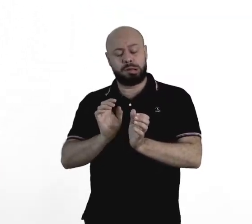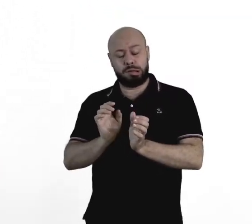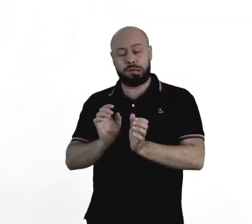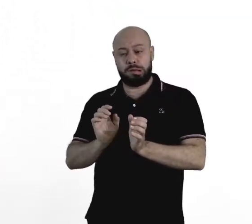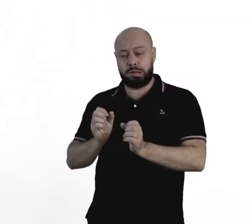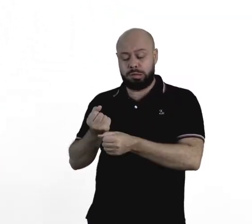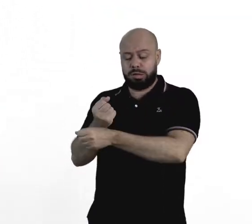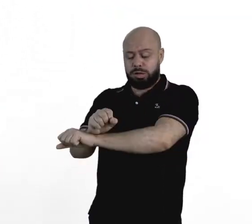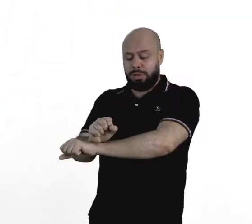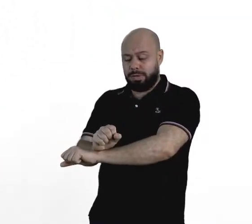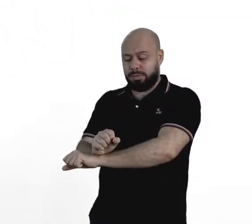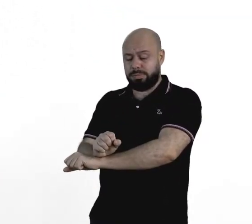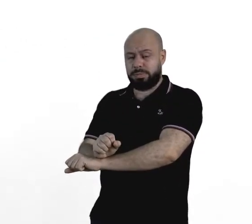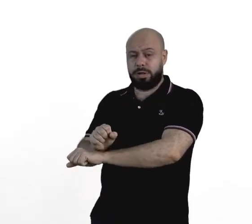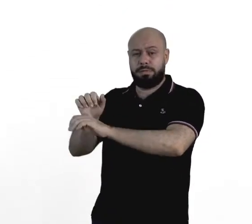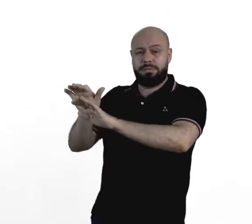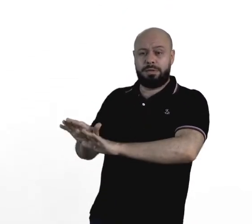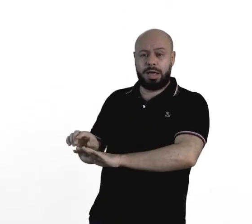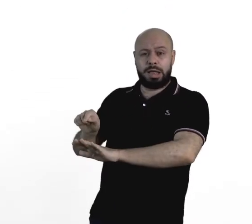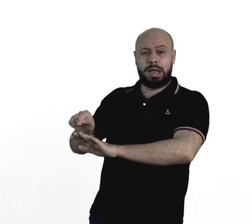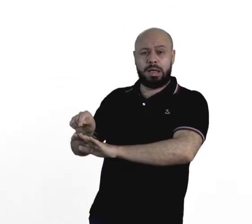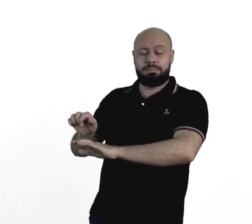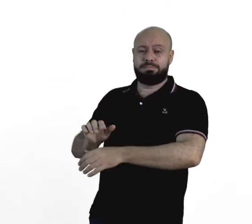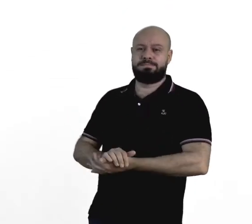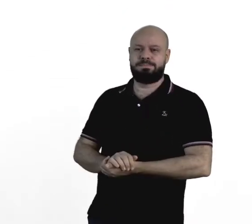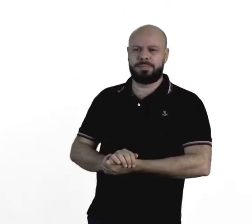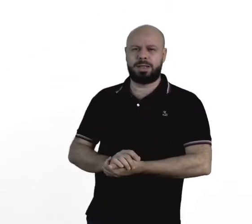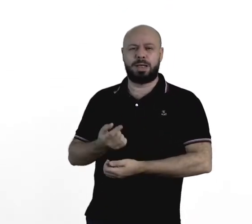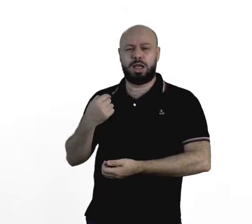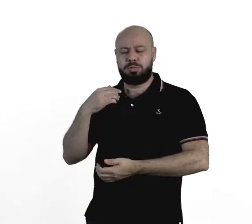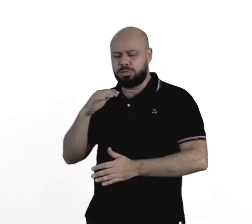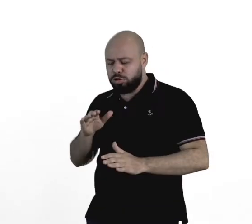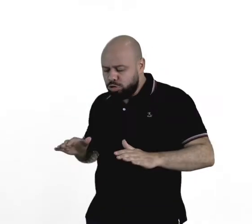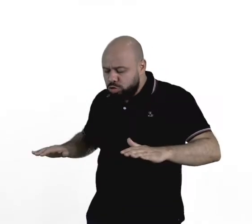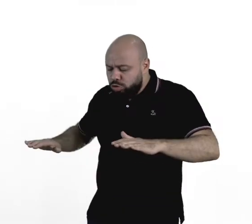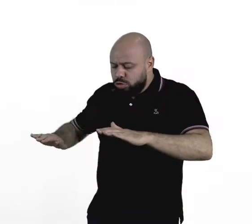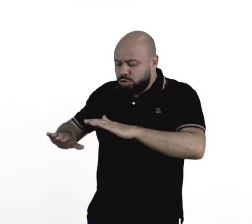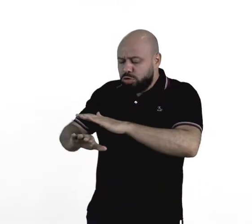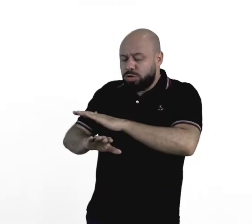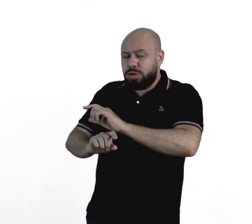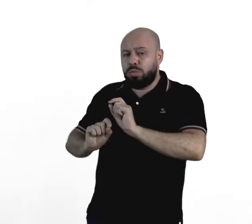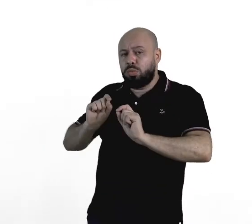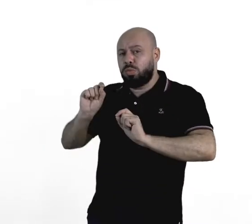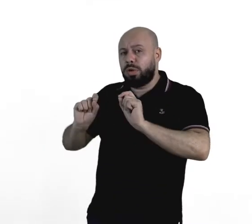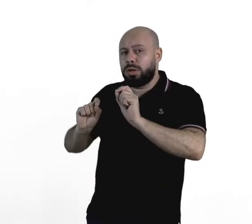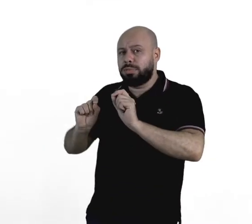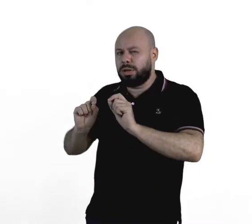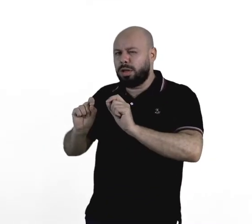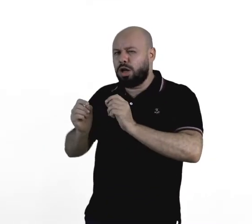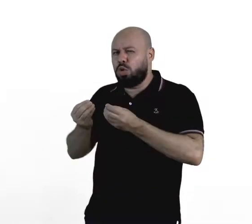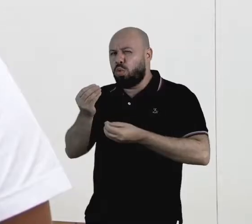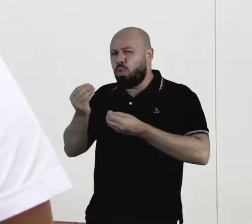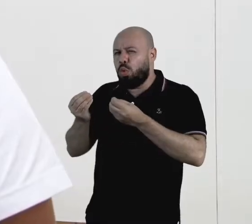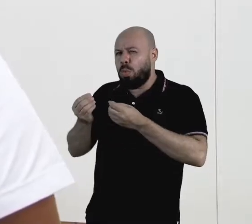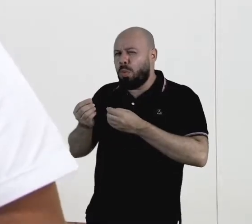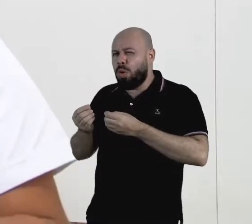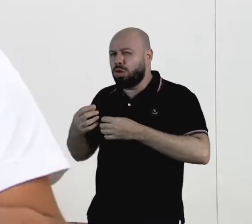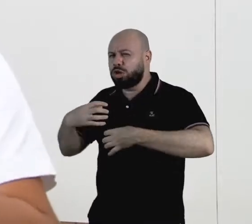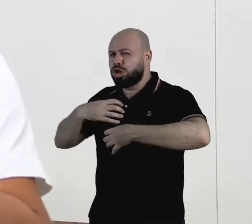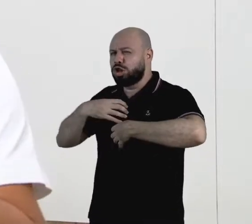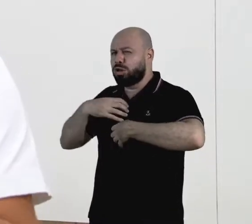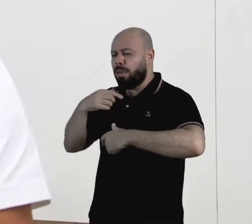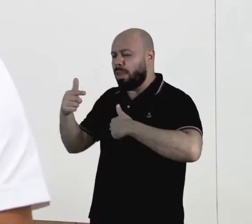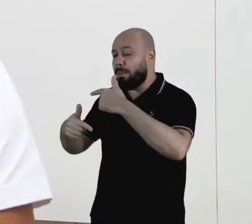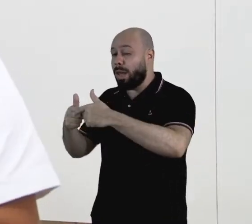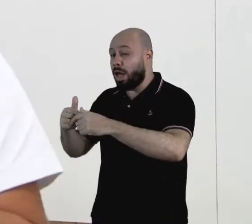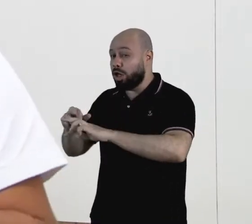escravos que continuavam morando na zona rural acabavam se sujeitando a uma nova forma de trabalho.